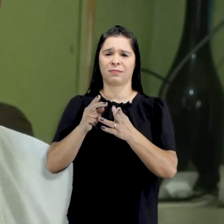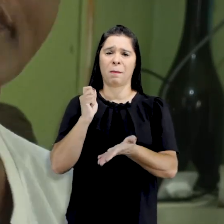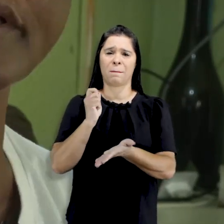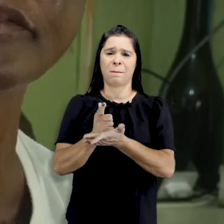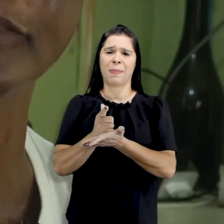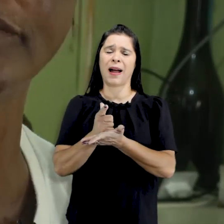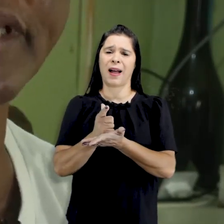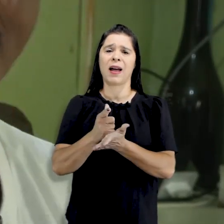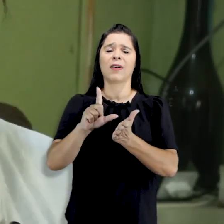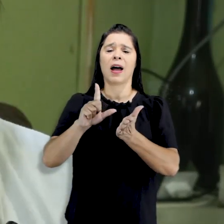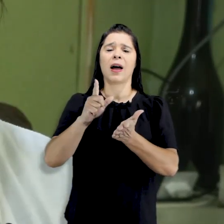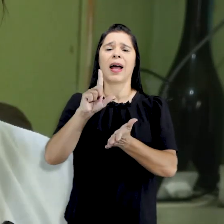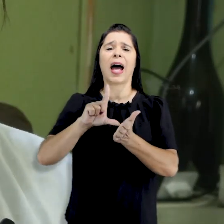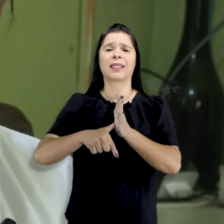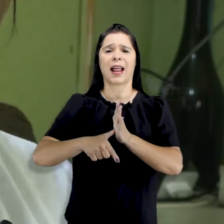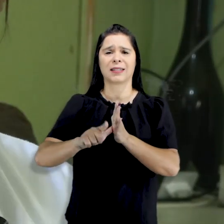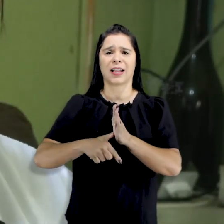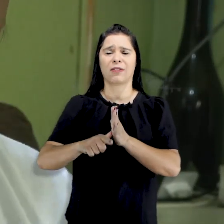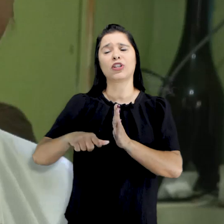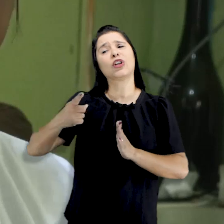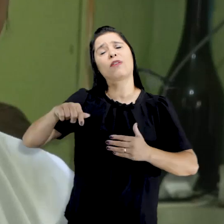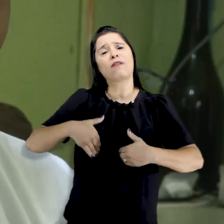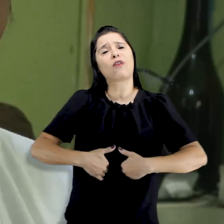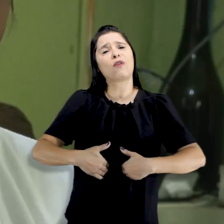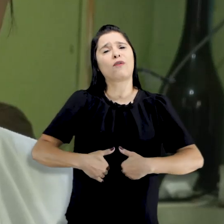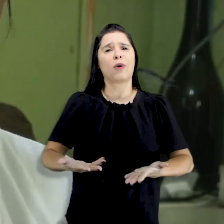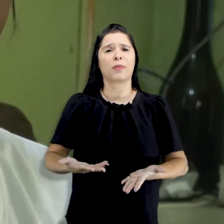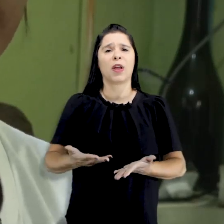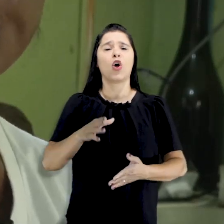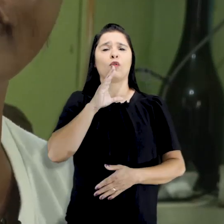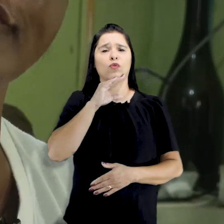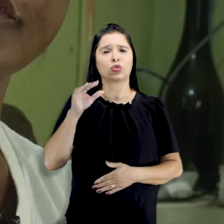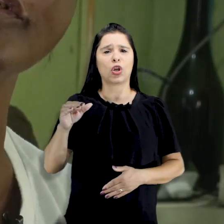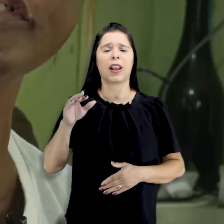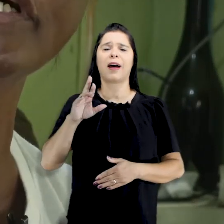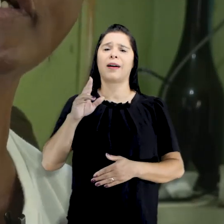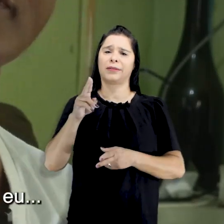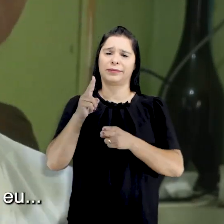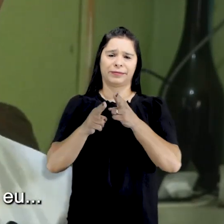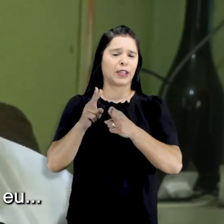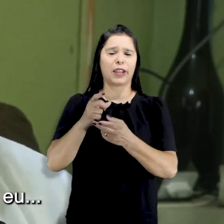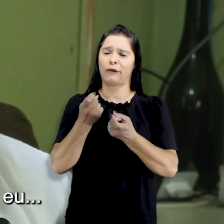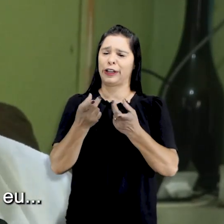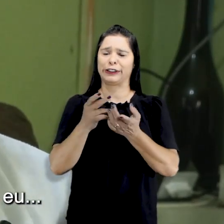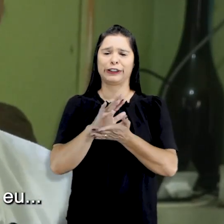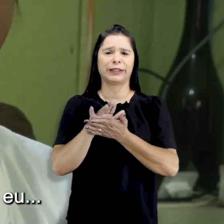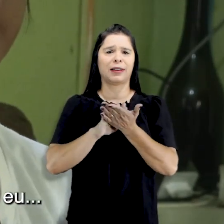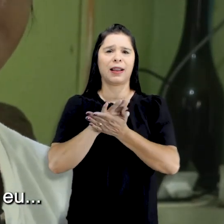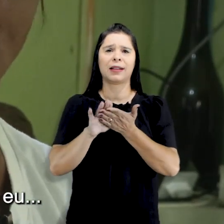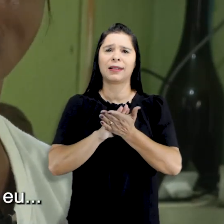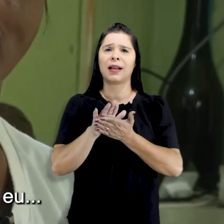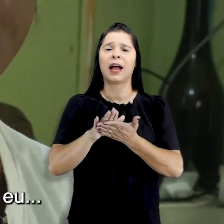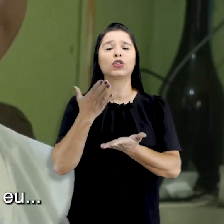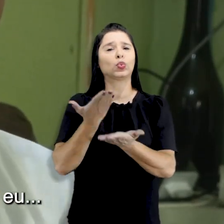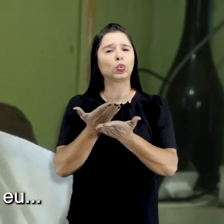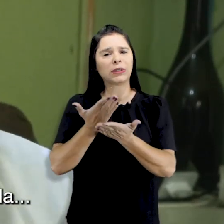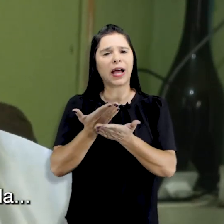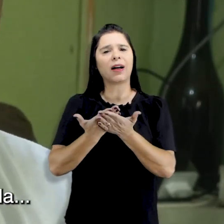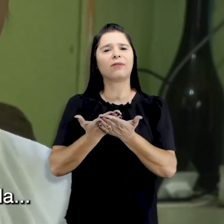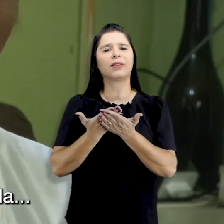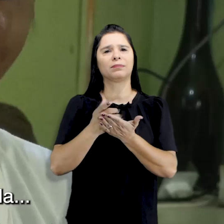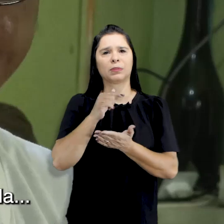sabe? Ninguém vendia, porque era por funcionário da rede, aí eles não vendiam. E quando a gente estudava também nas escolas, assim,